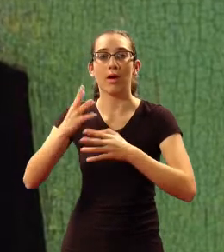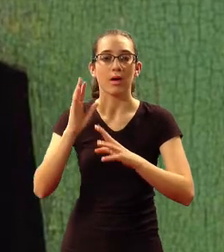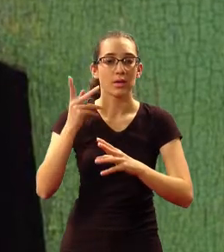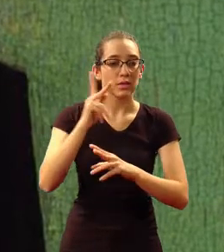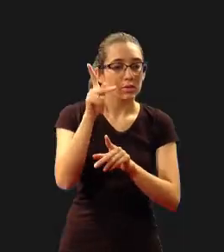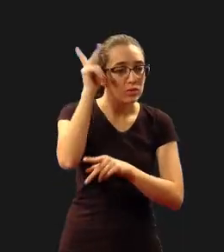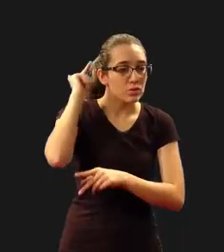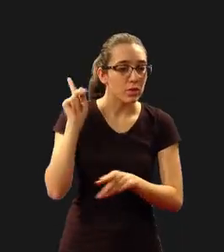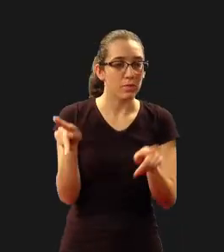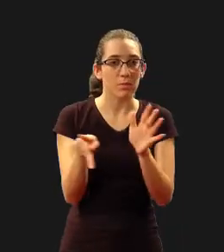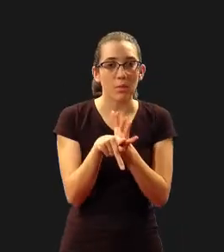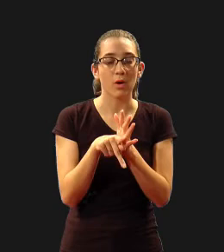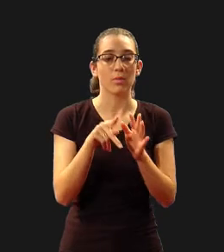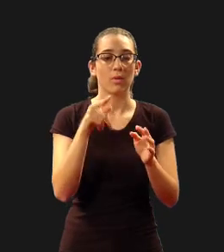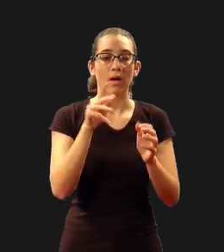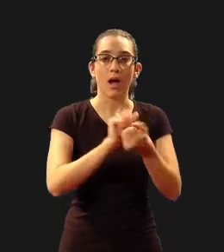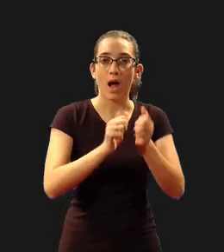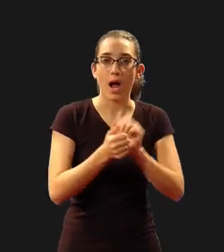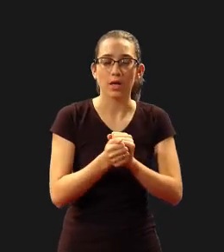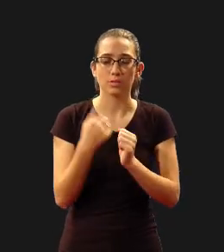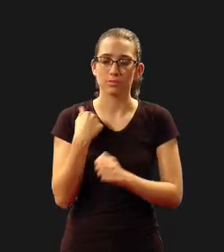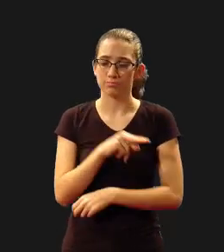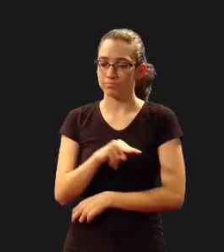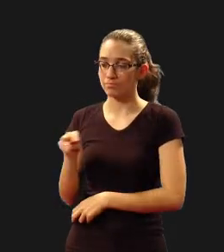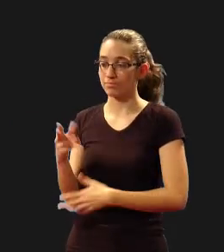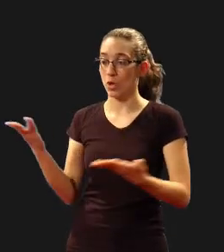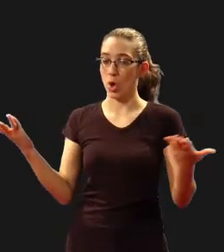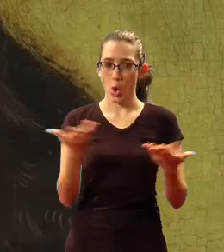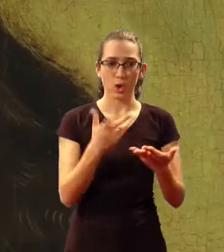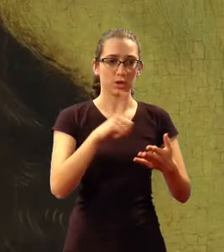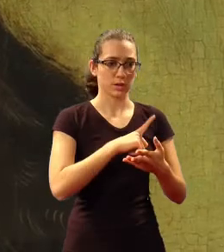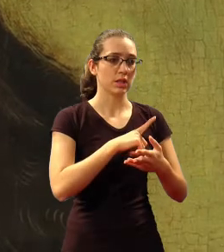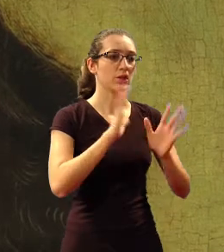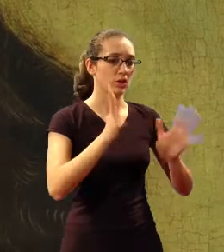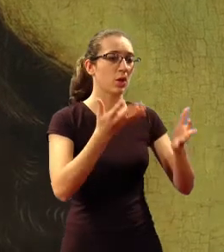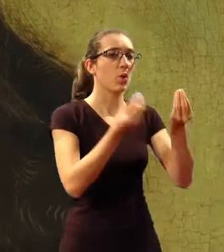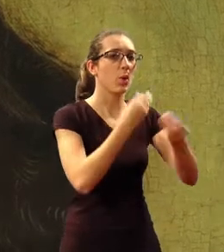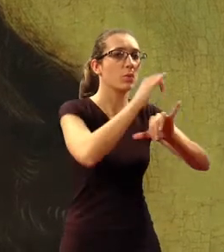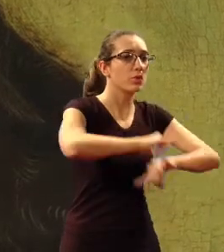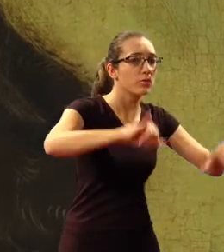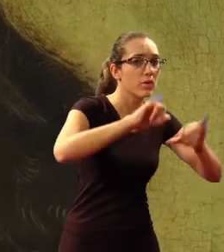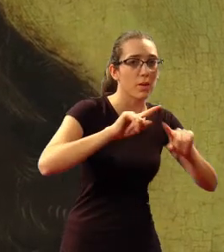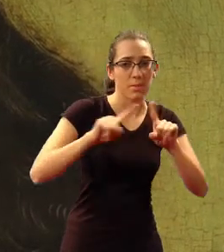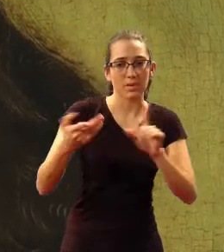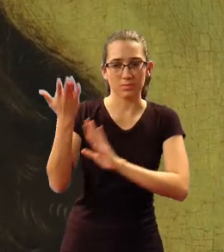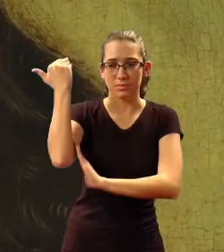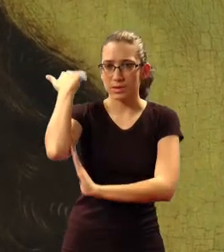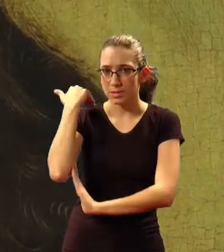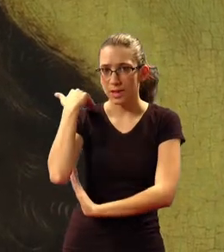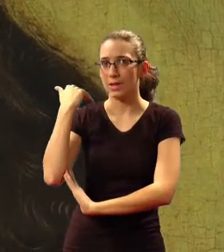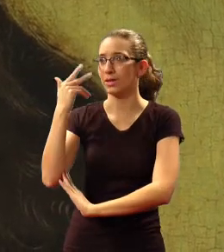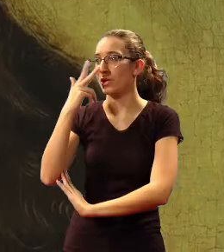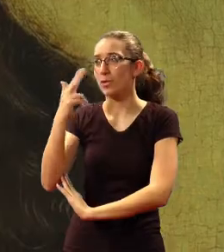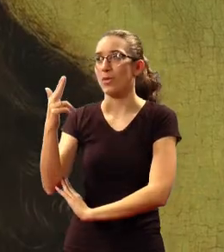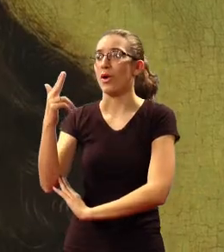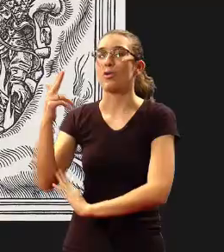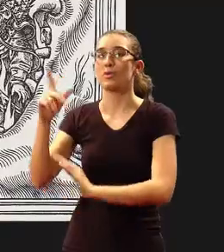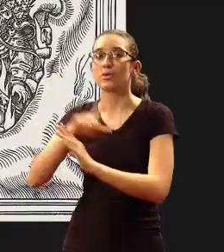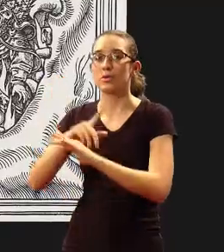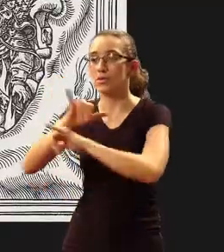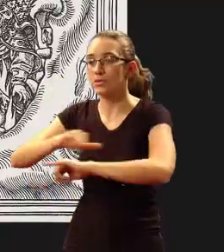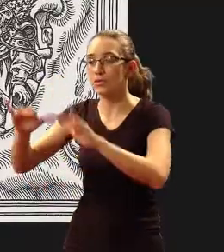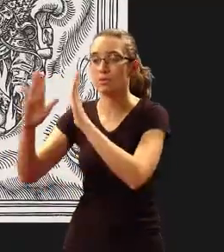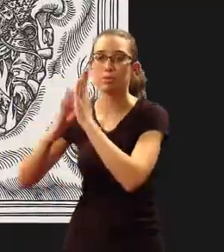nesse momento expressava o que hoje os meios de comunicação trabalham com mais intensidade. Podemos dizer que o Facebook